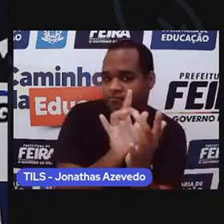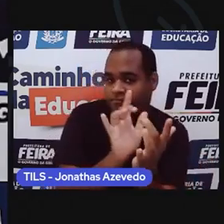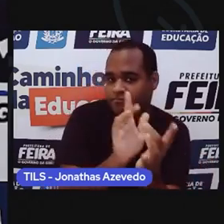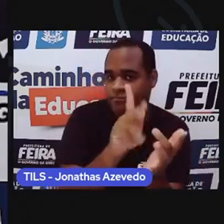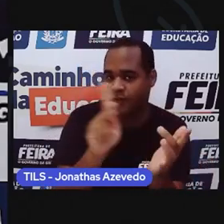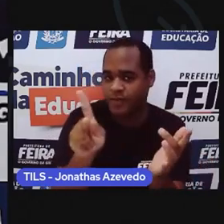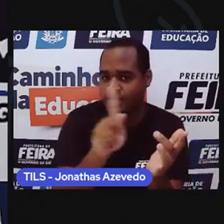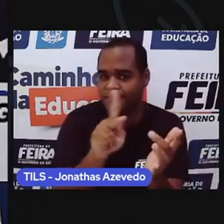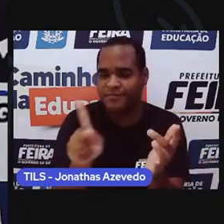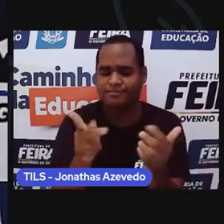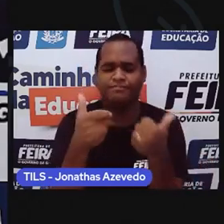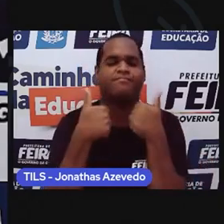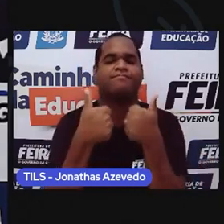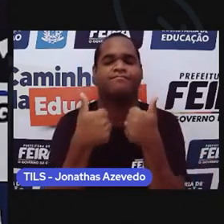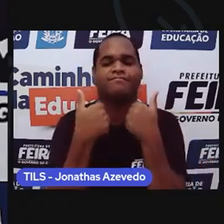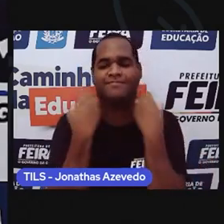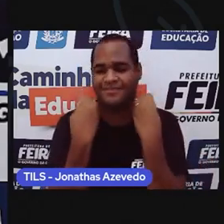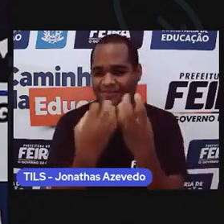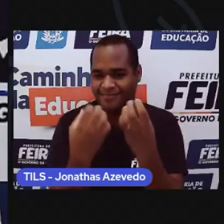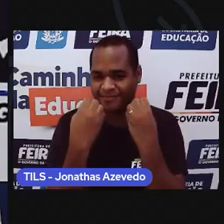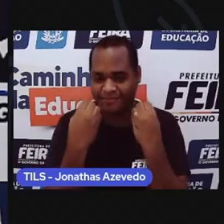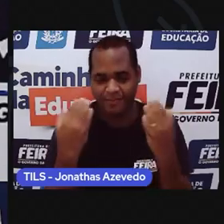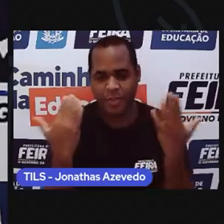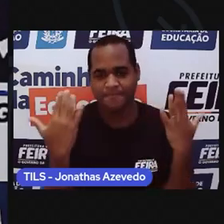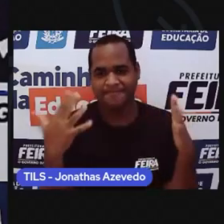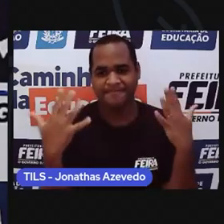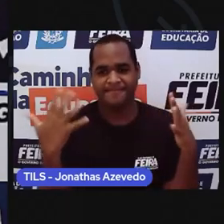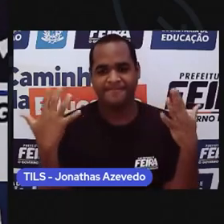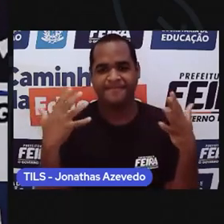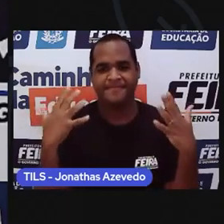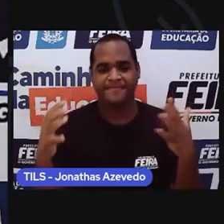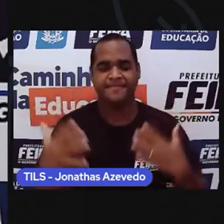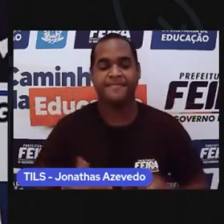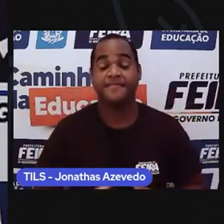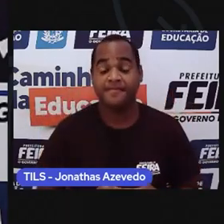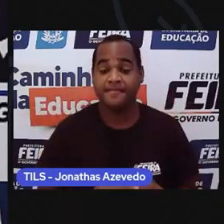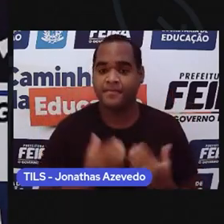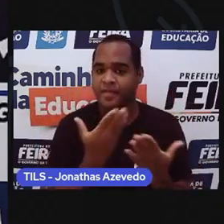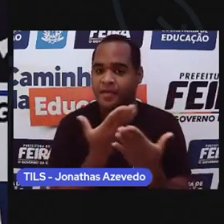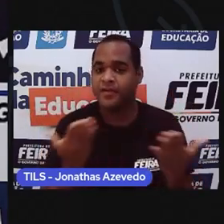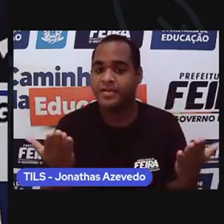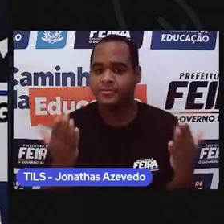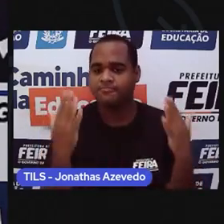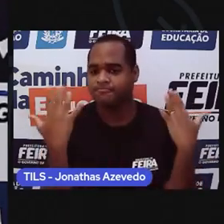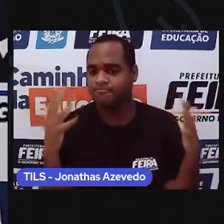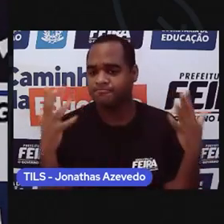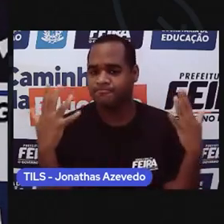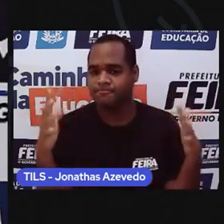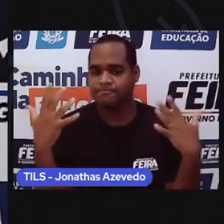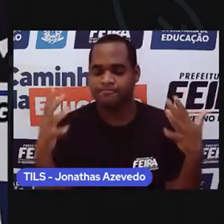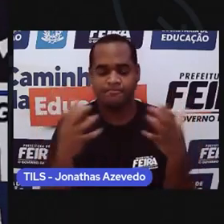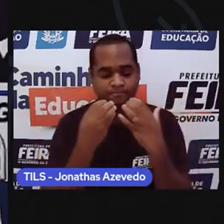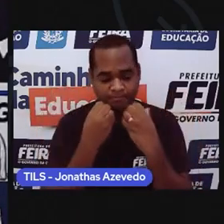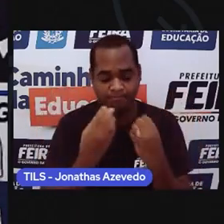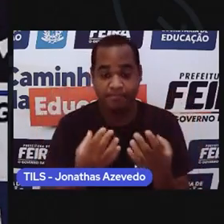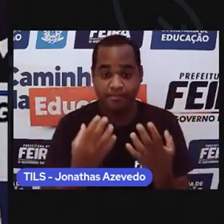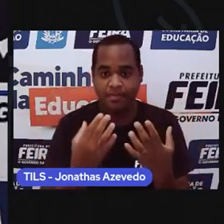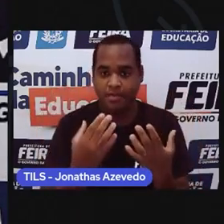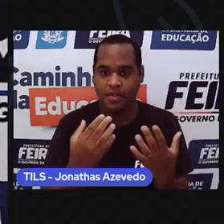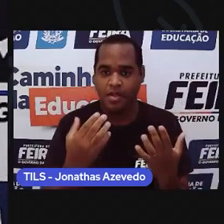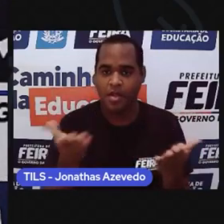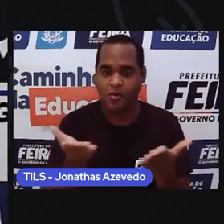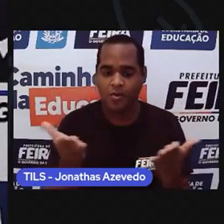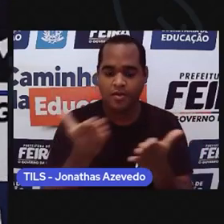professores? Muito bem! Muito bem! Vocês estão de parabéns! E vamos